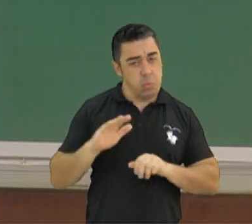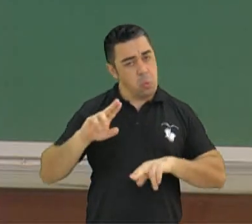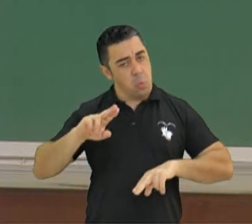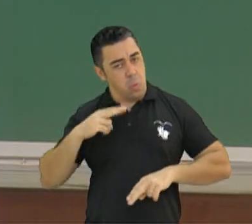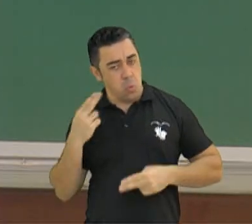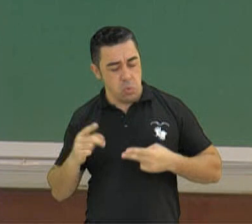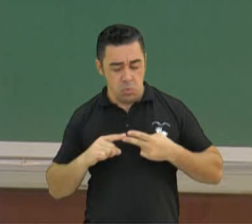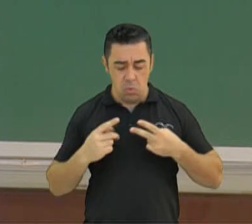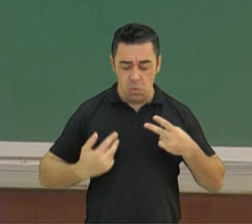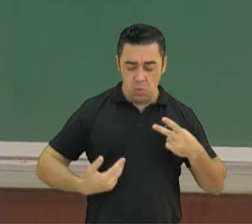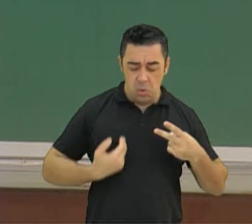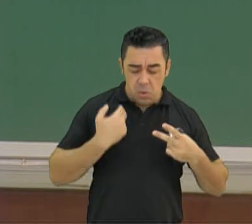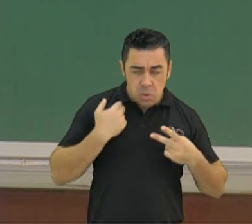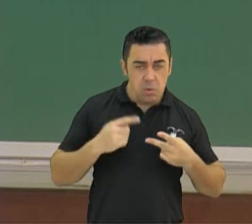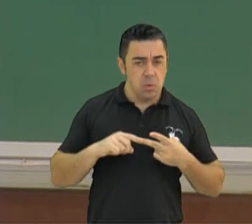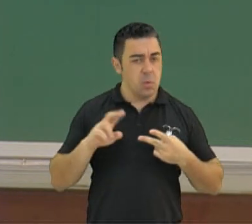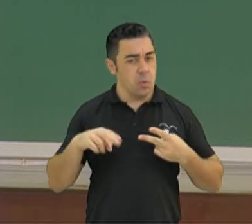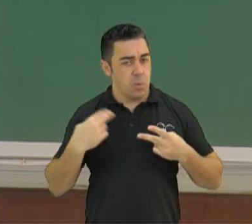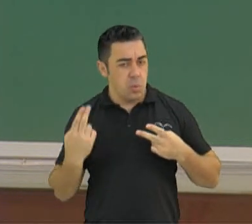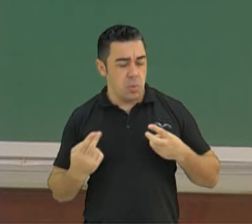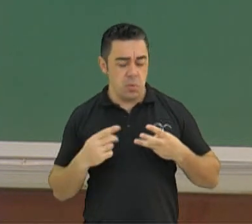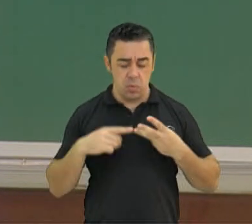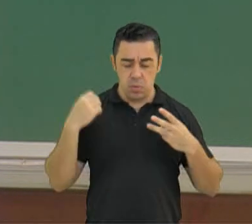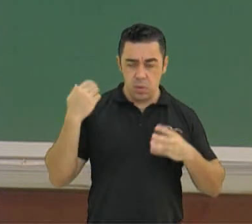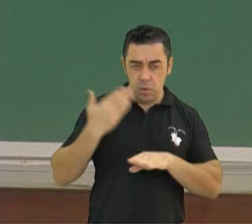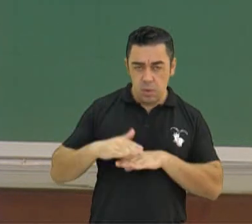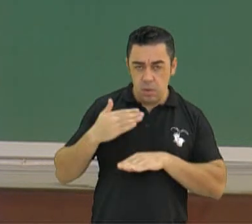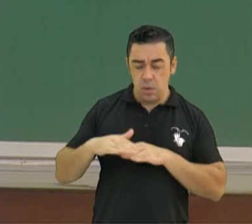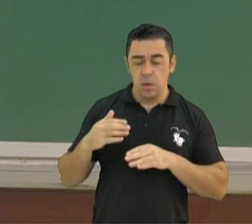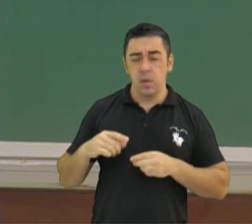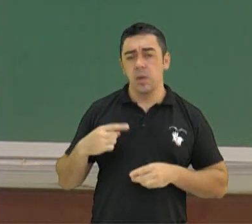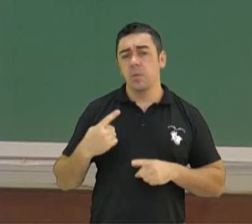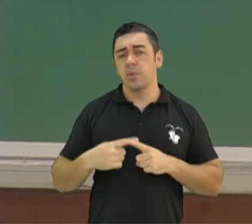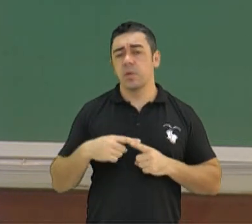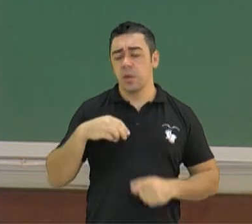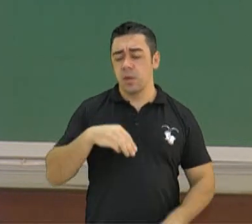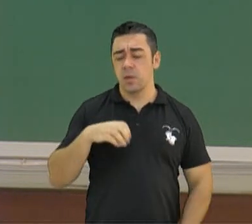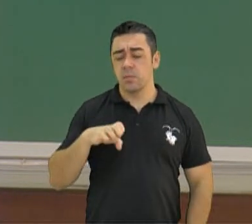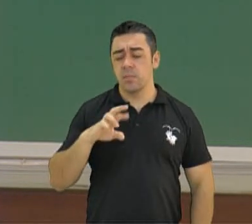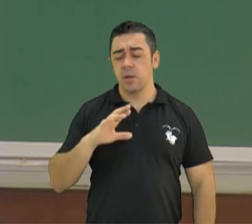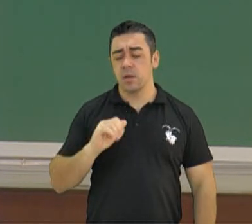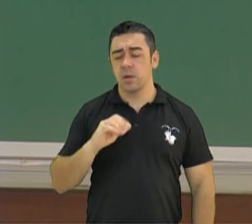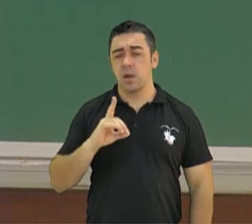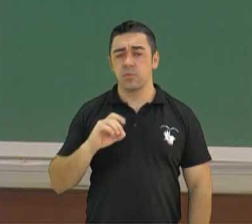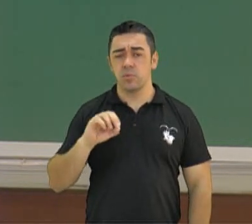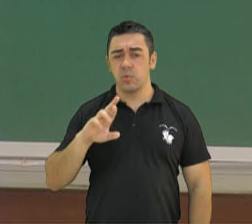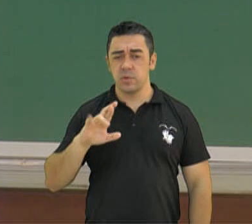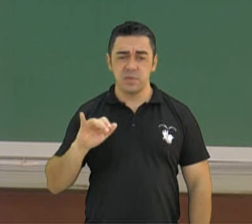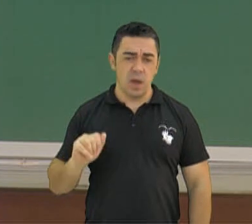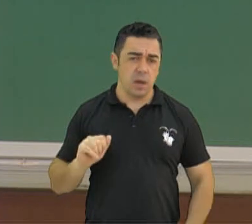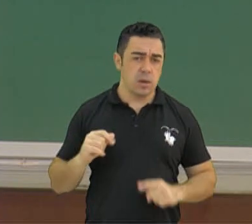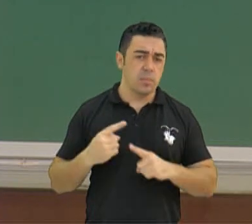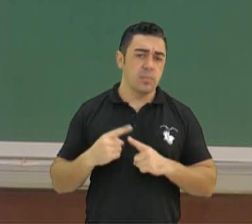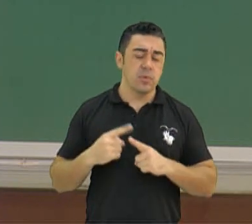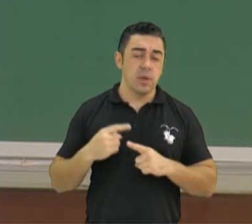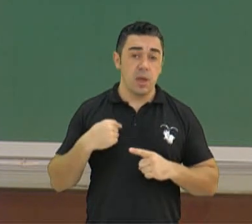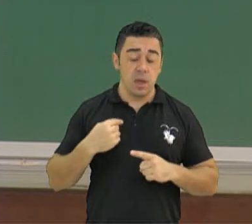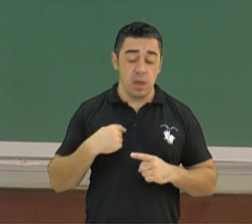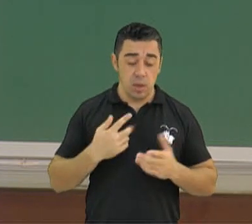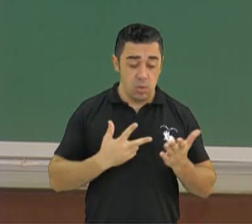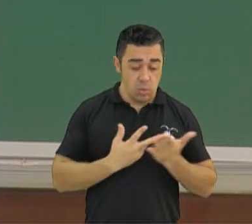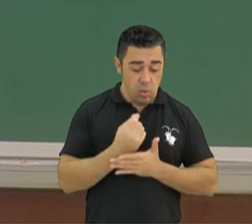tentar alcançar aquele ideal. Enquanto mercadoria, porque está inserido nesse contexto de